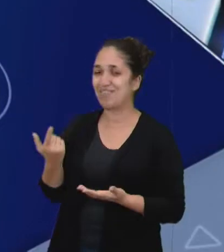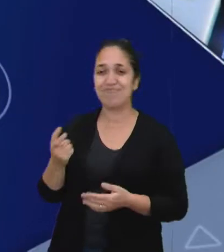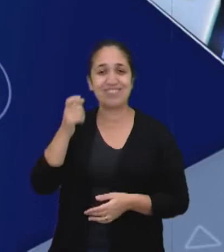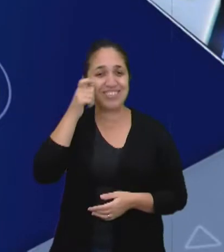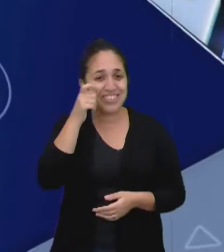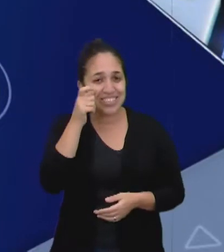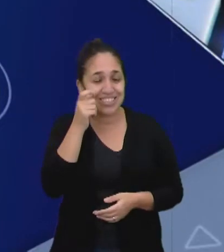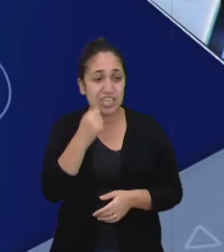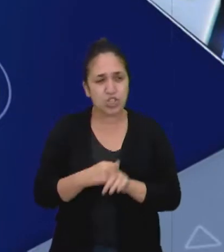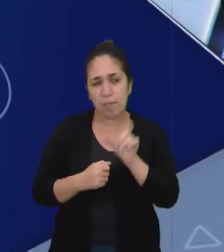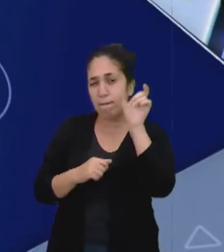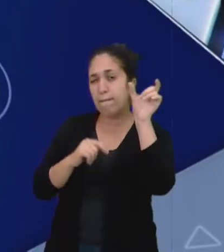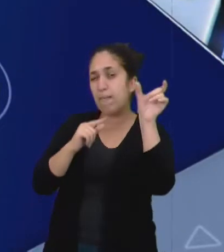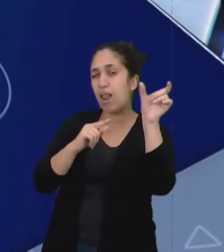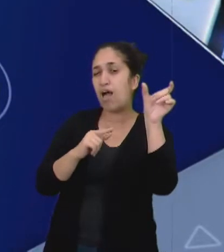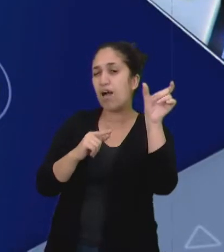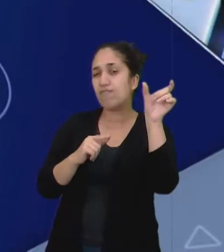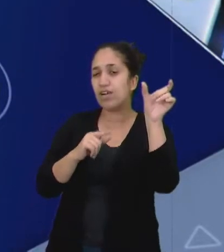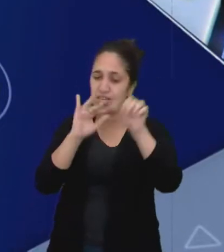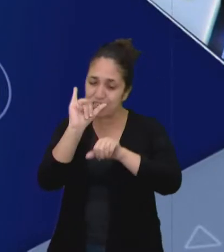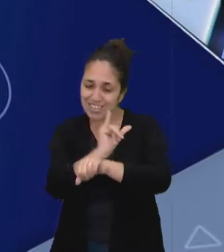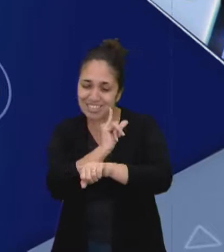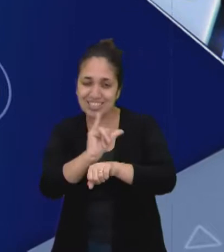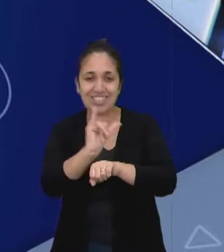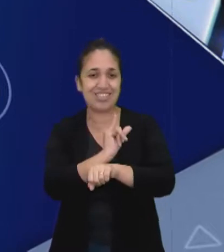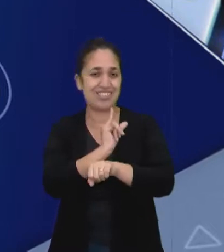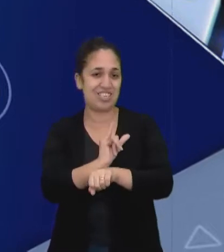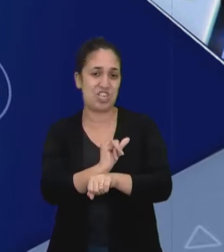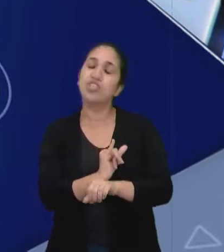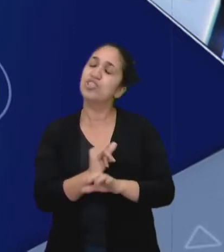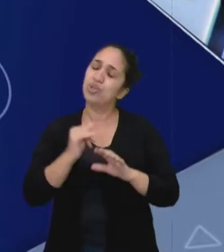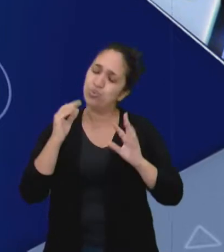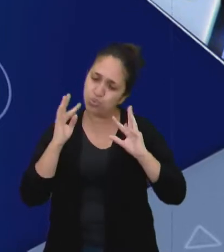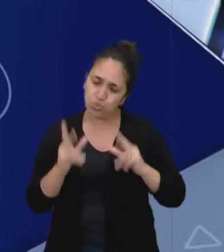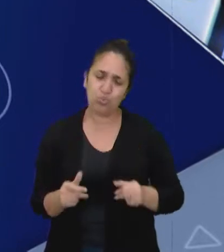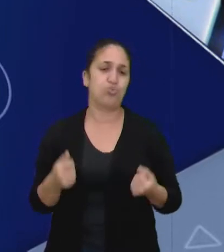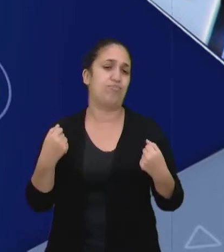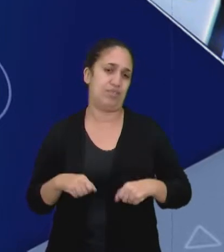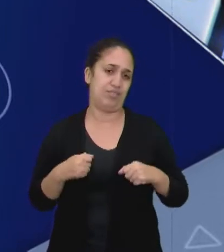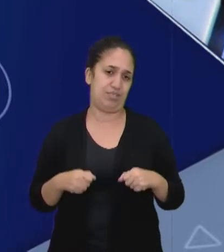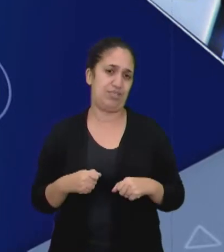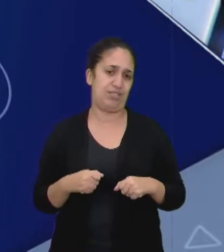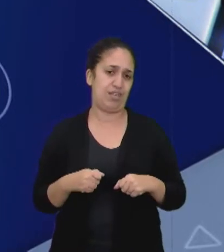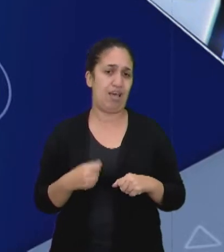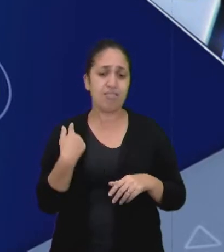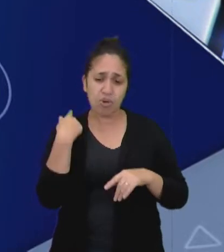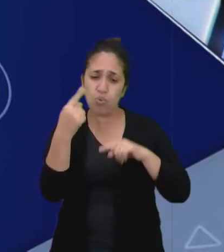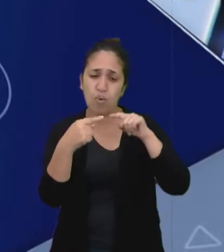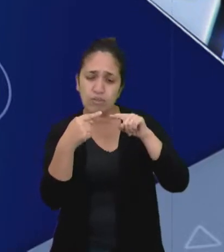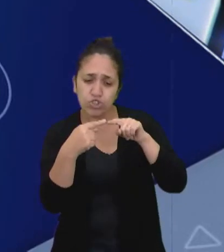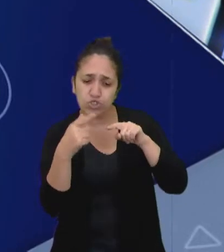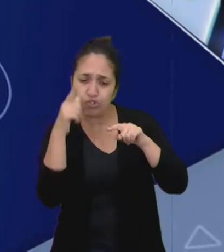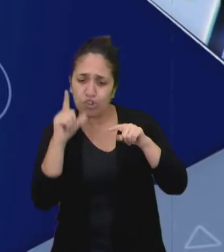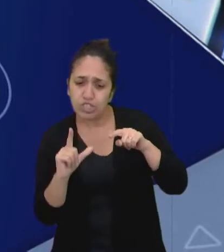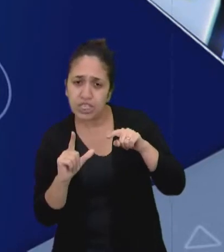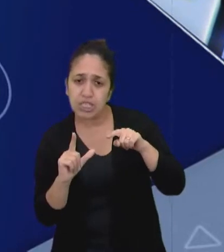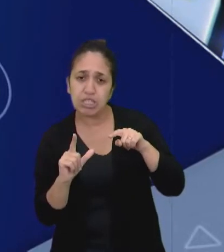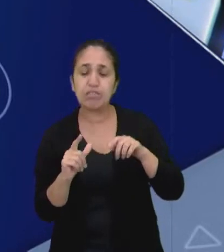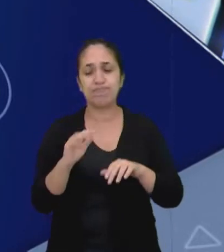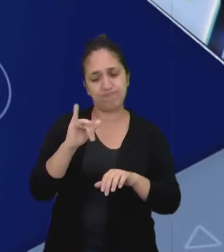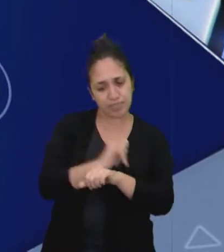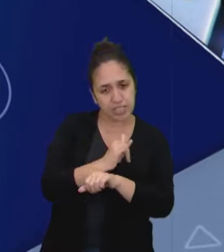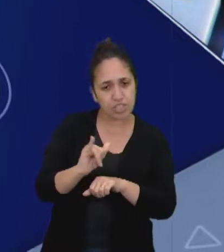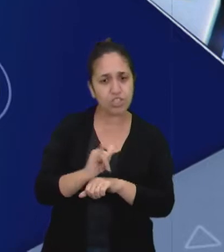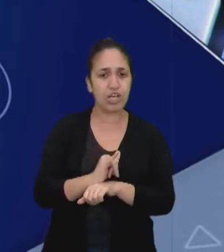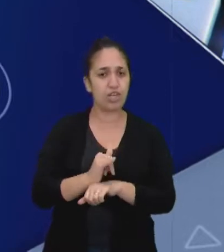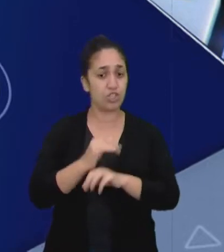fala uma palavra mágica, estratégia. Gente, para tudo na vida tem que ter estratégia. Para alcançar o nosso objetivo, para marketing pessoal,